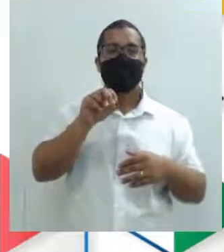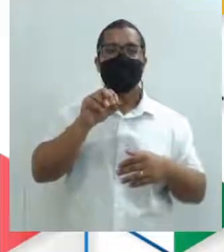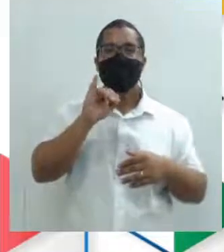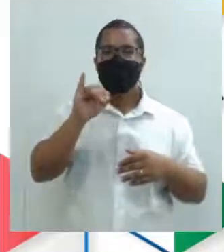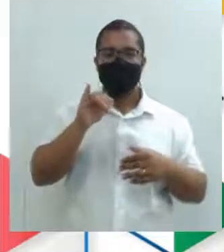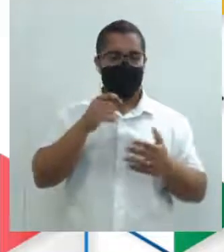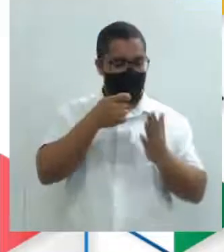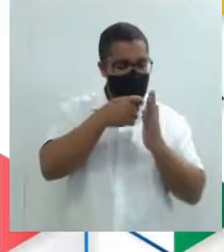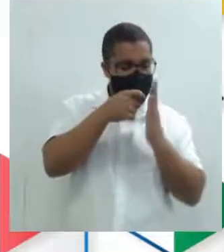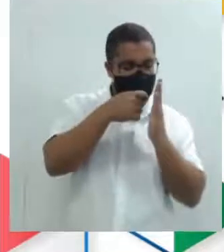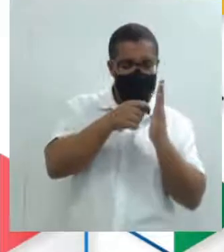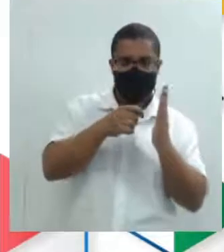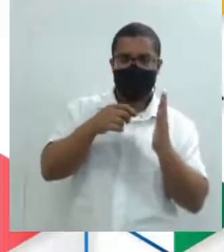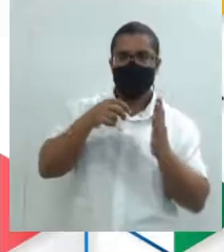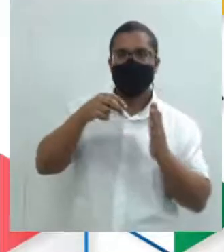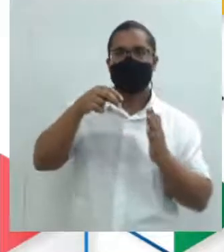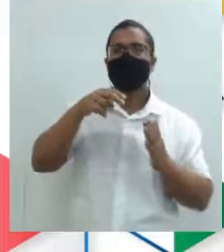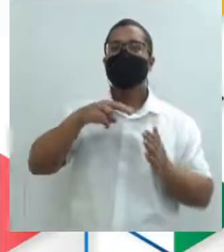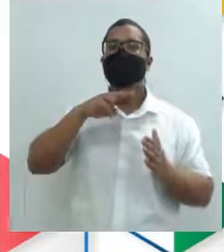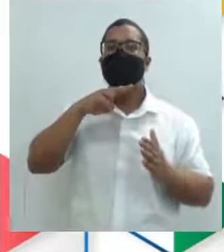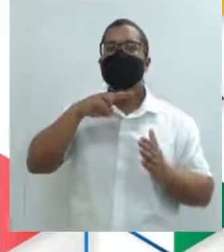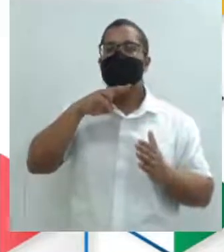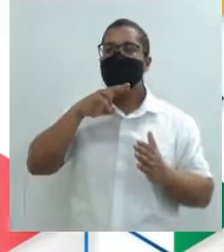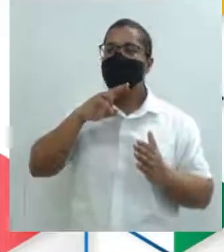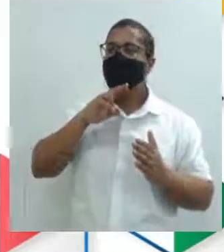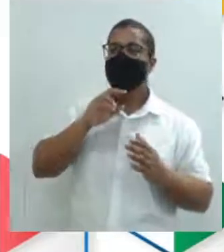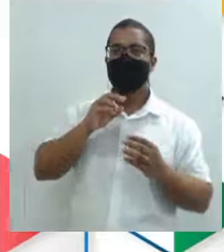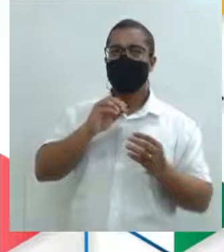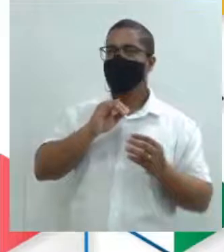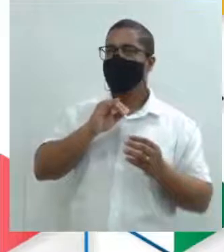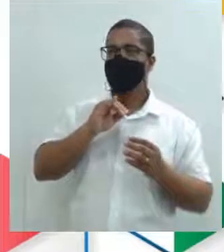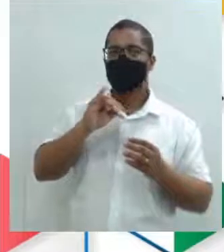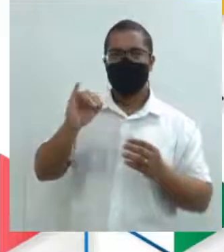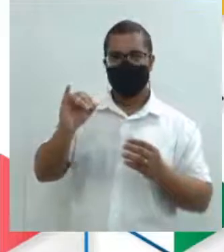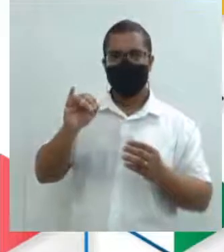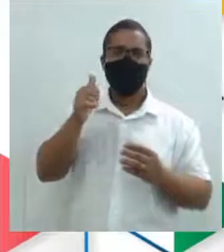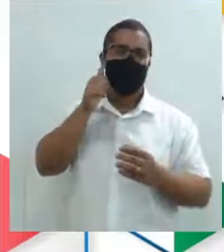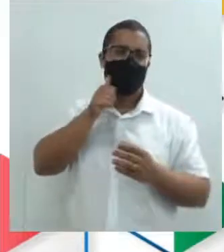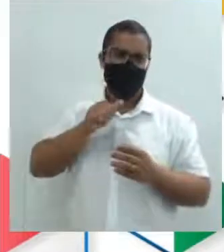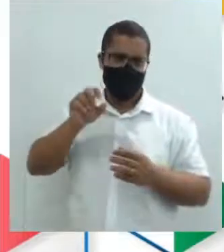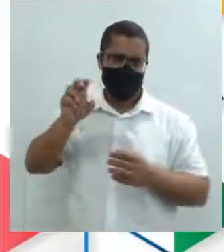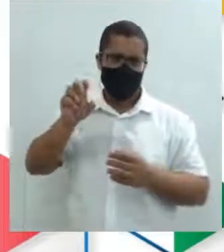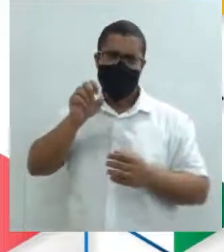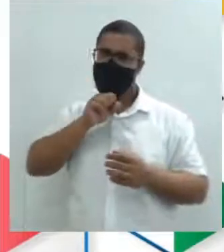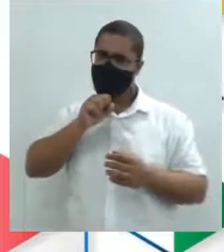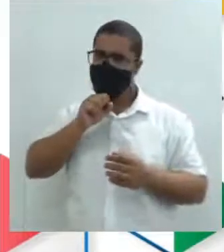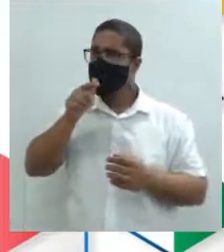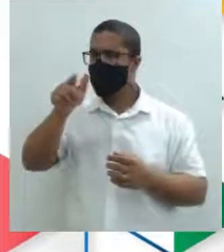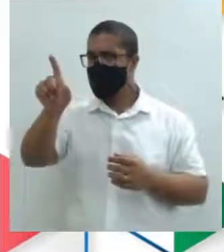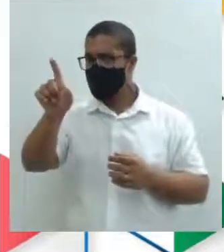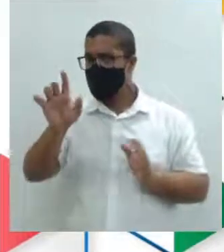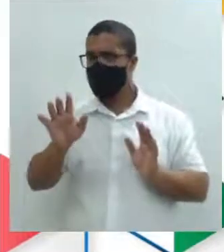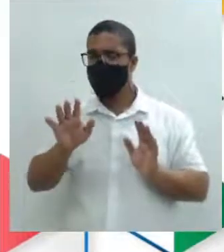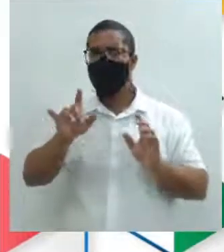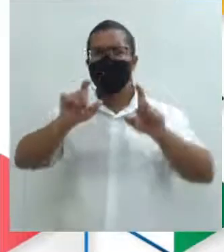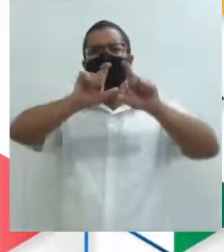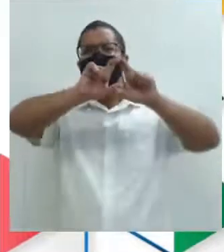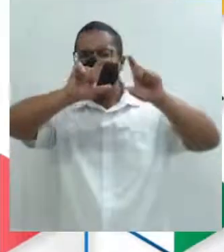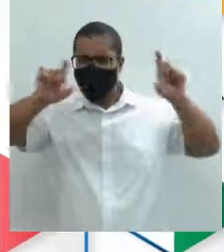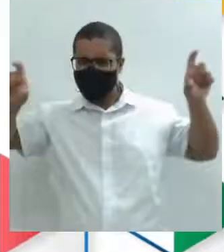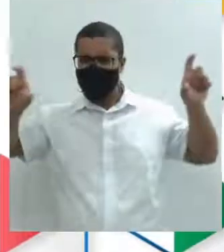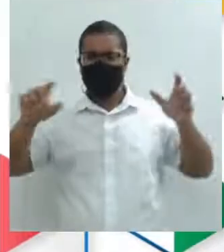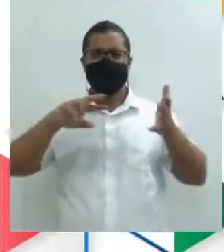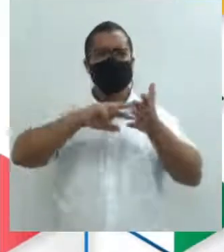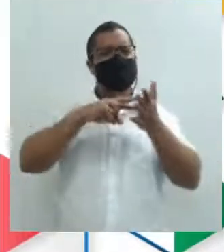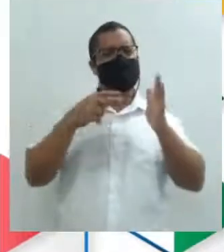escrevi para minha neta, falando com outra senhora. Pois bem, nessa tirinha aí, pessoal, vamos analisar o